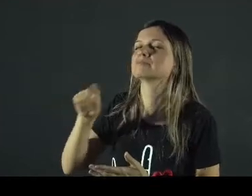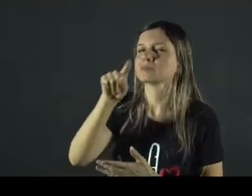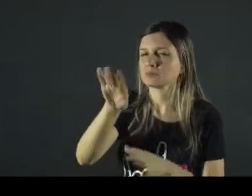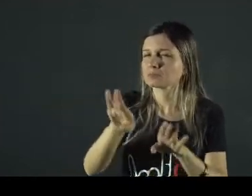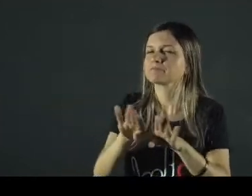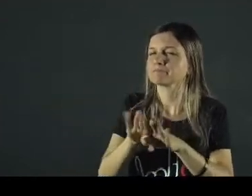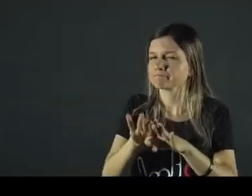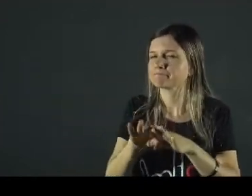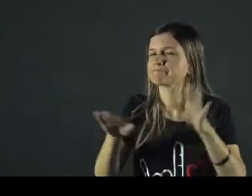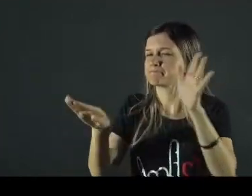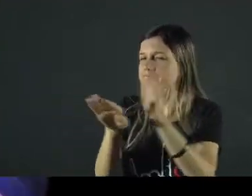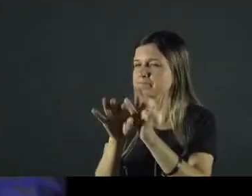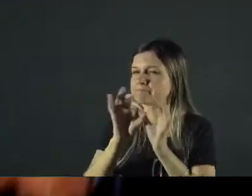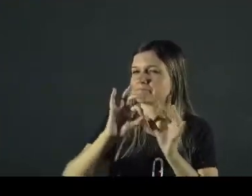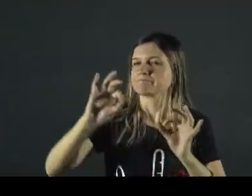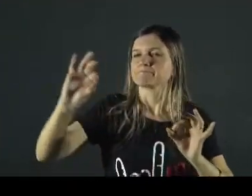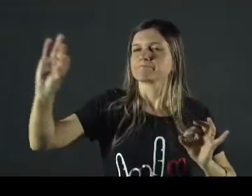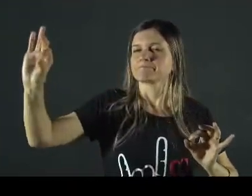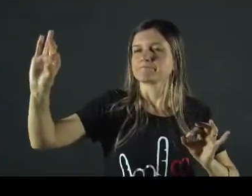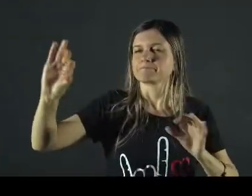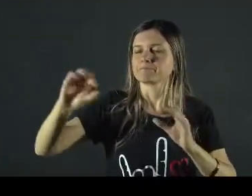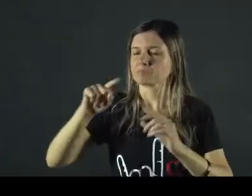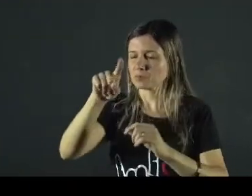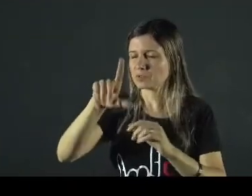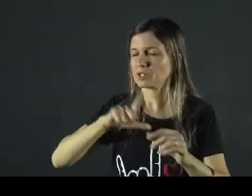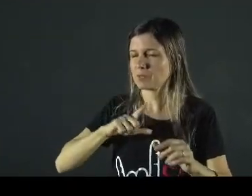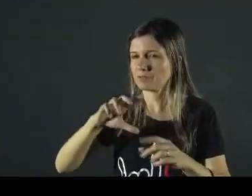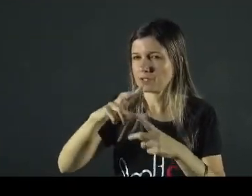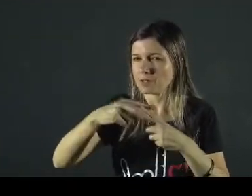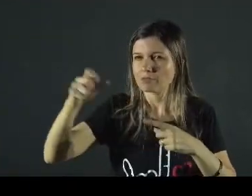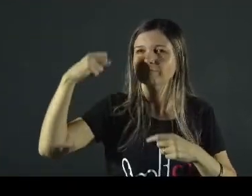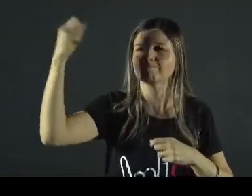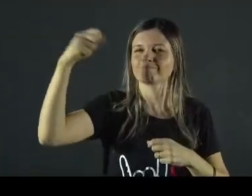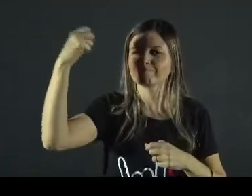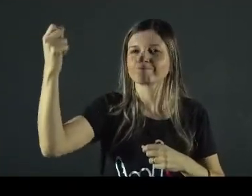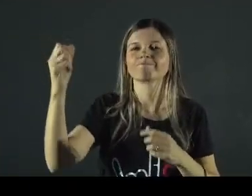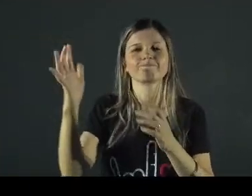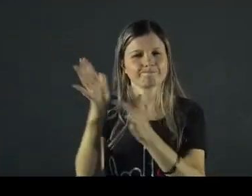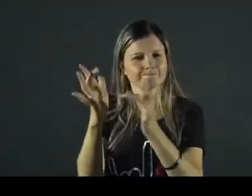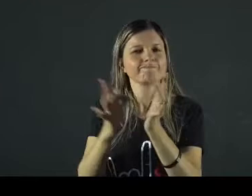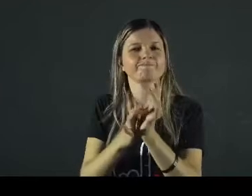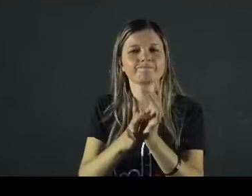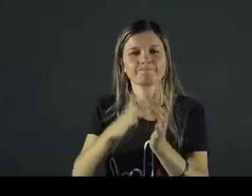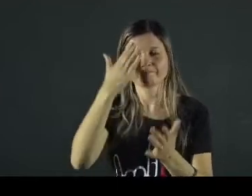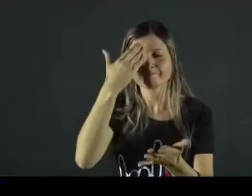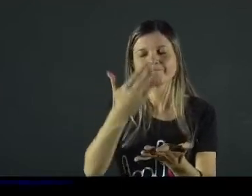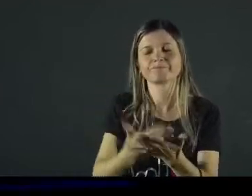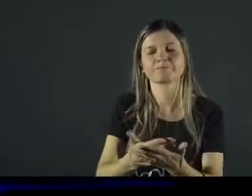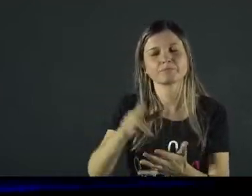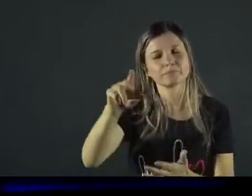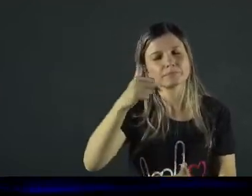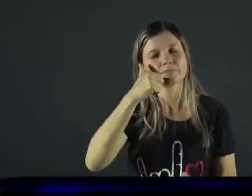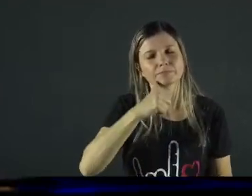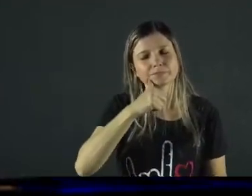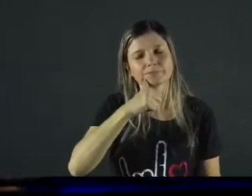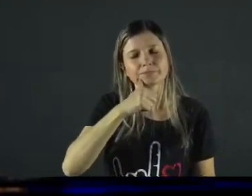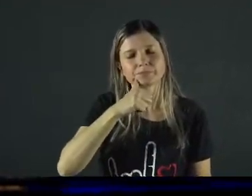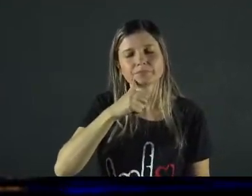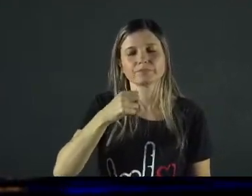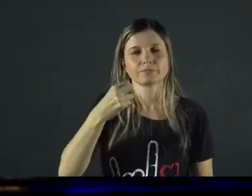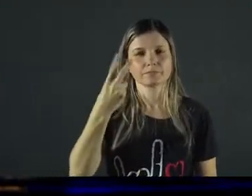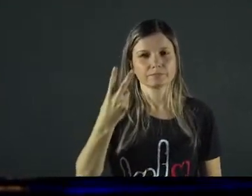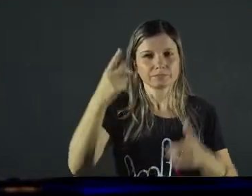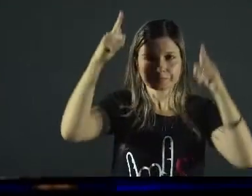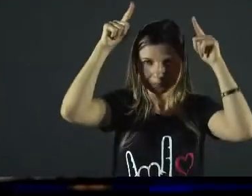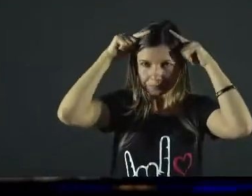passar, você vai chegar do outro lado, você vai ter vitória em nome de Jesus Cristo. Eu creio, assim como essa mulher, que em 2 Reis,